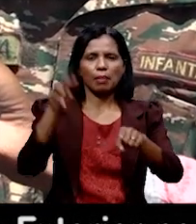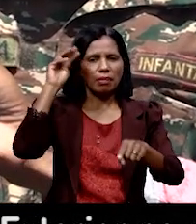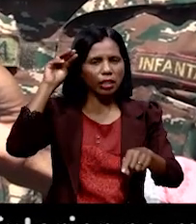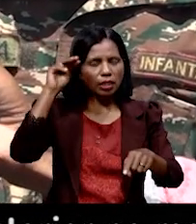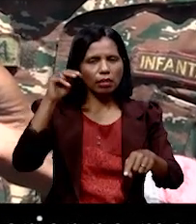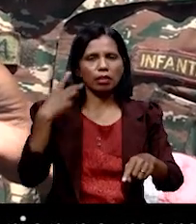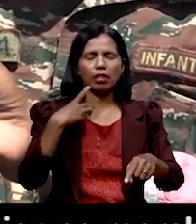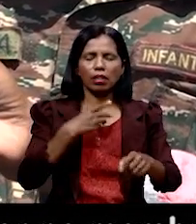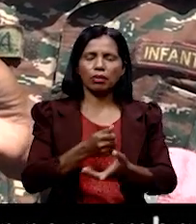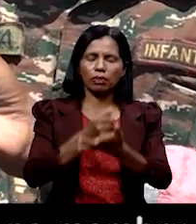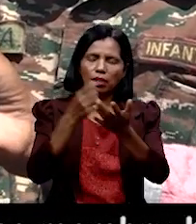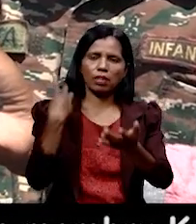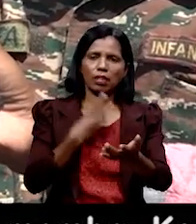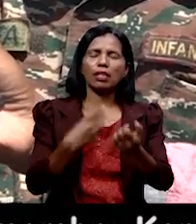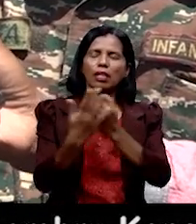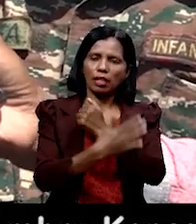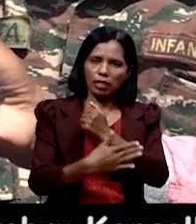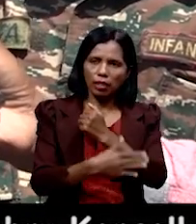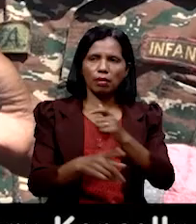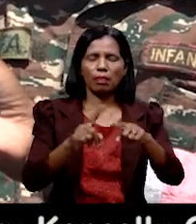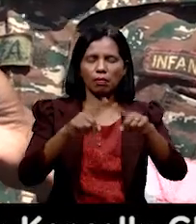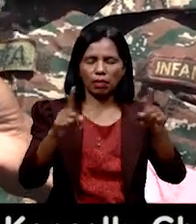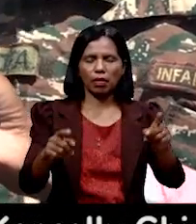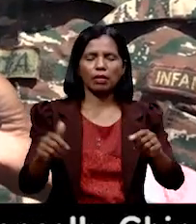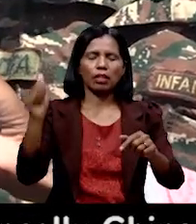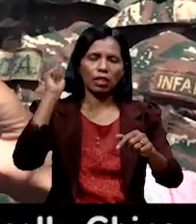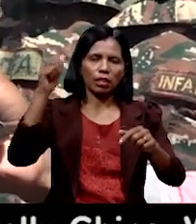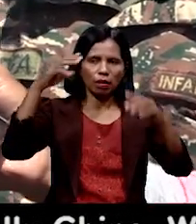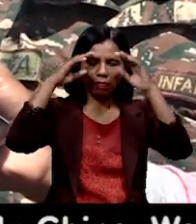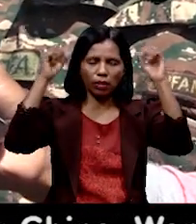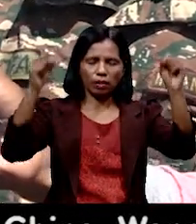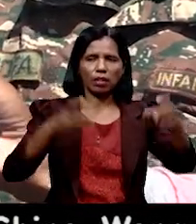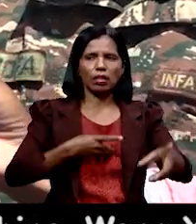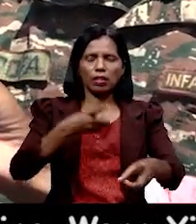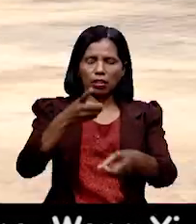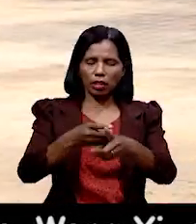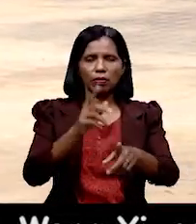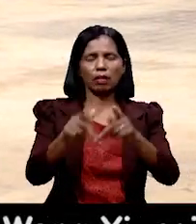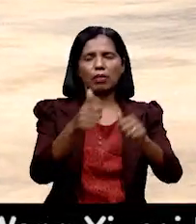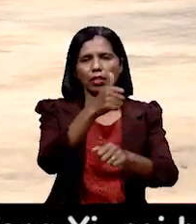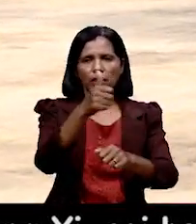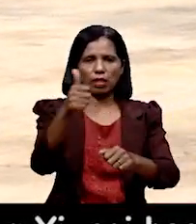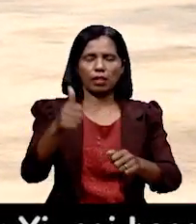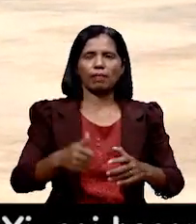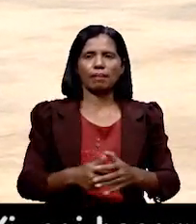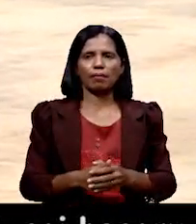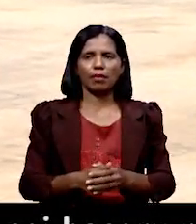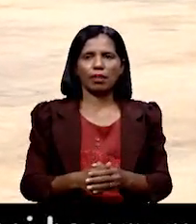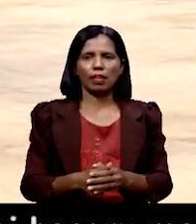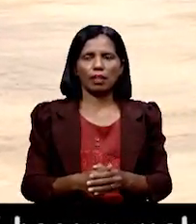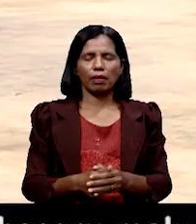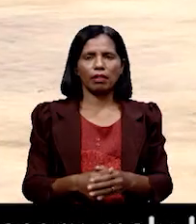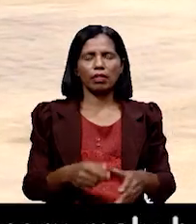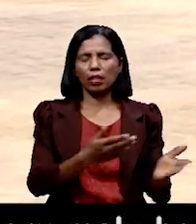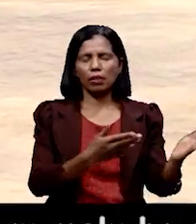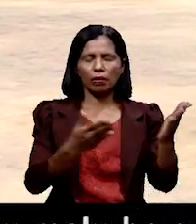ita servi ito na nasa. Mas atu kandat ka presidente ne direito, direito e maidede ka ninha. Leranan Timur hateten nia komanda